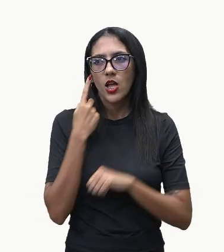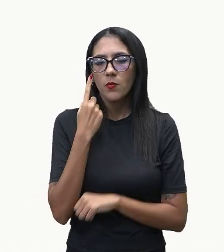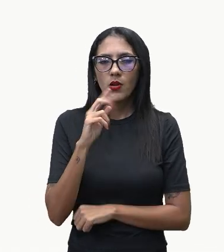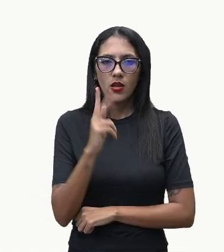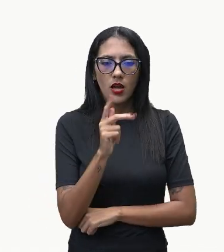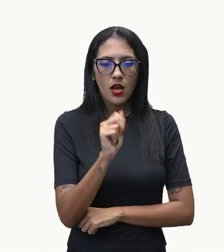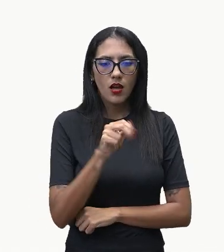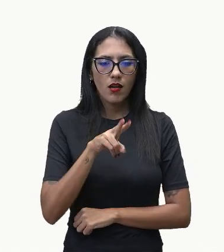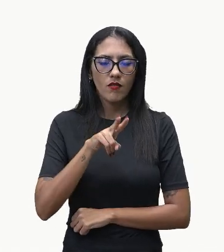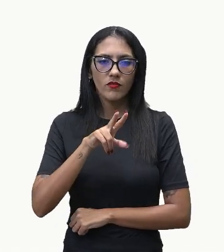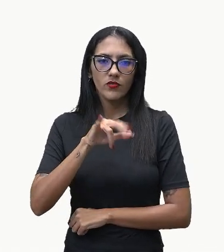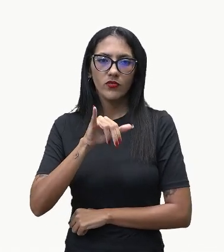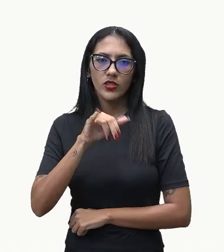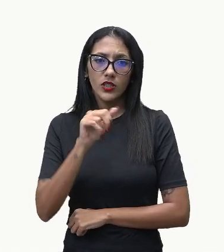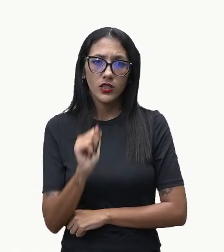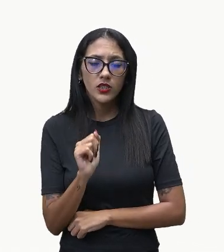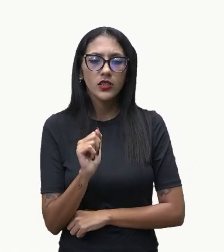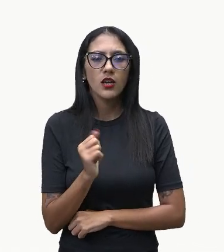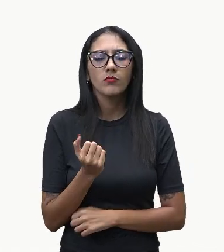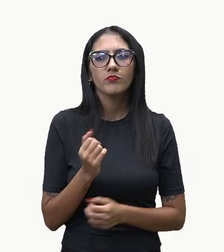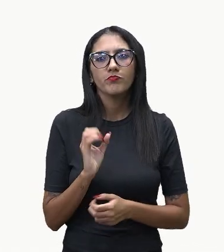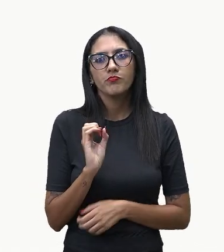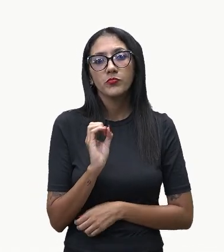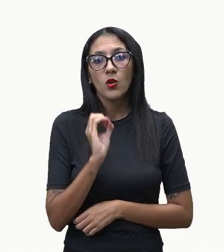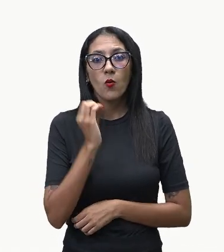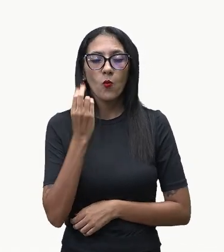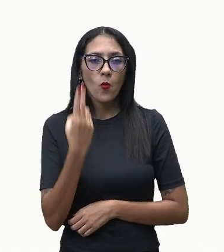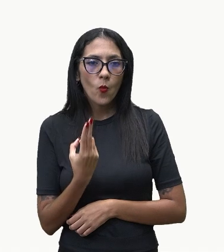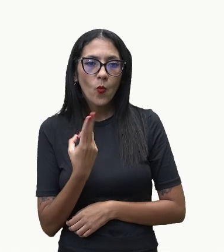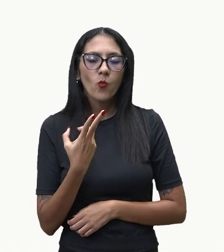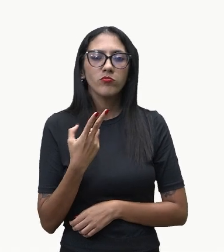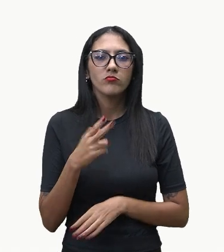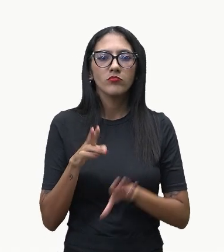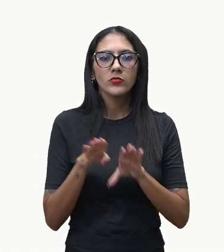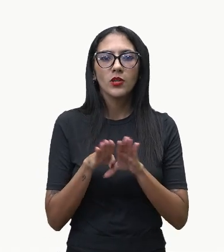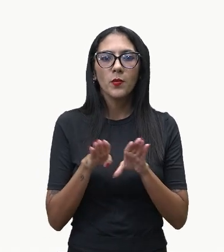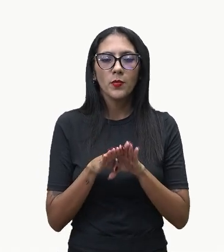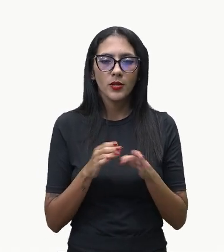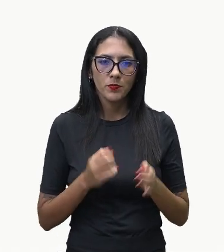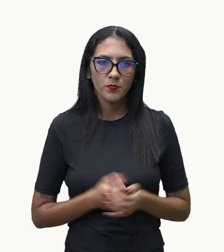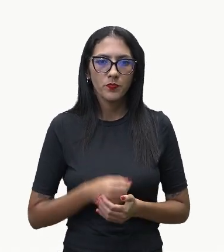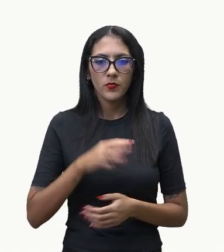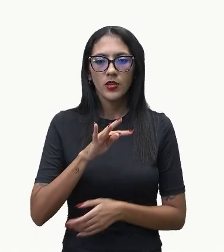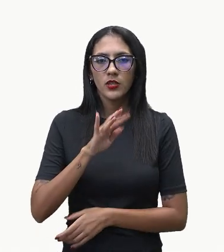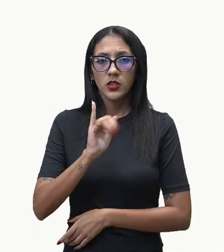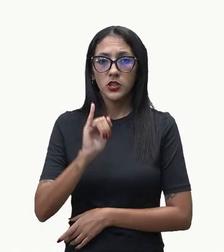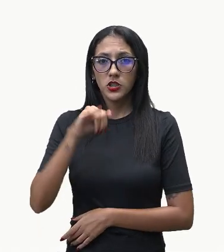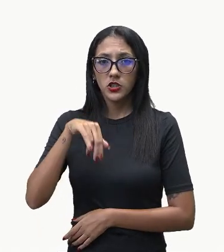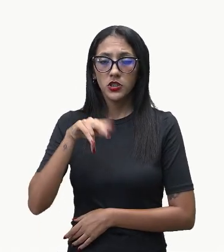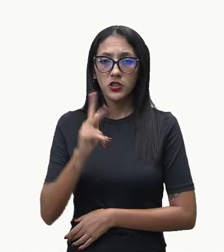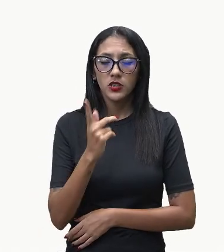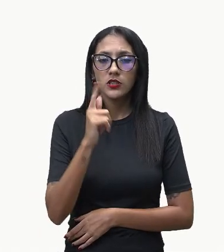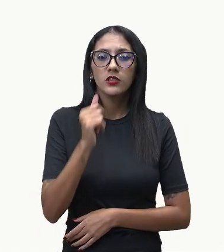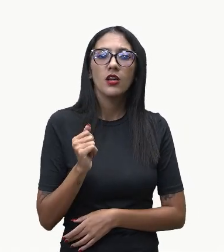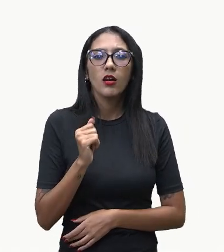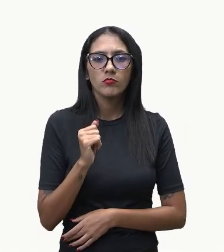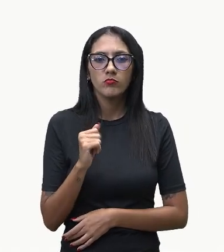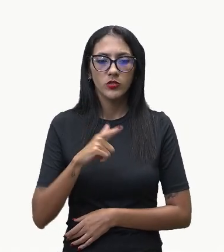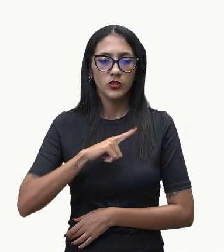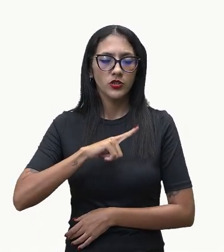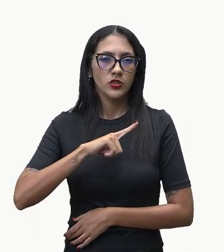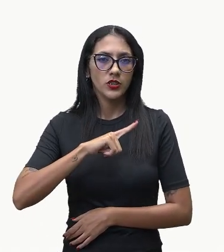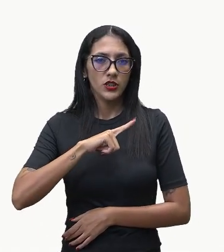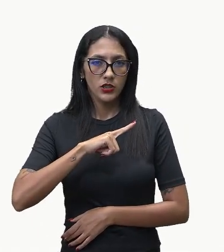ou, vamos dizer assim, no coloquial, no mais comum, tinha. né? O verbo ter com o sentido de